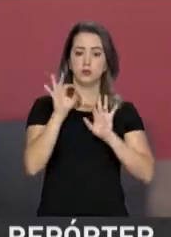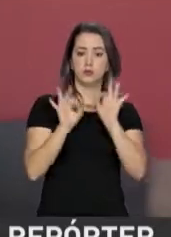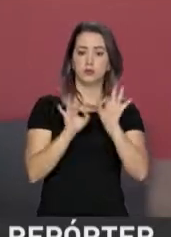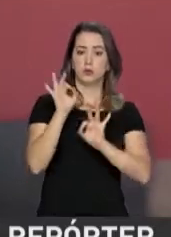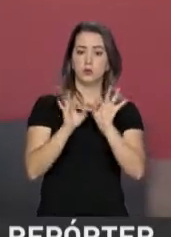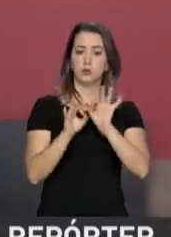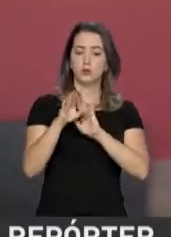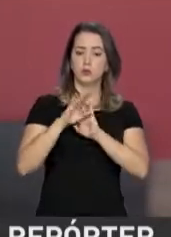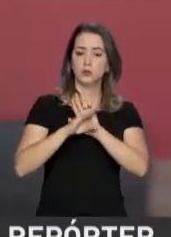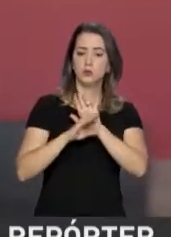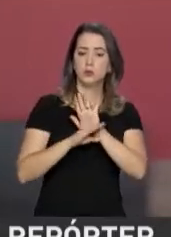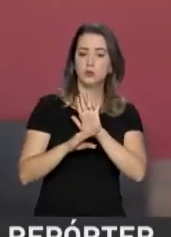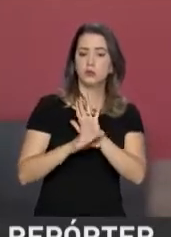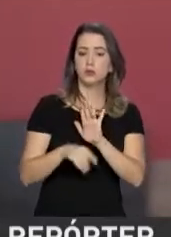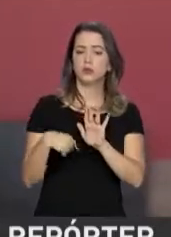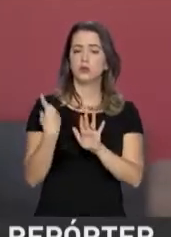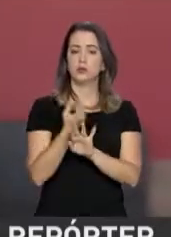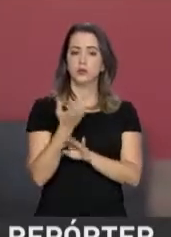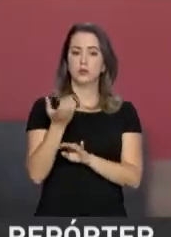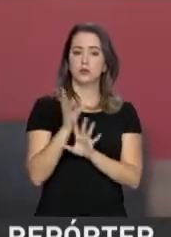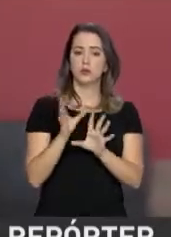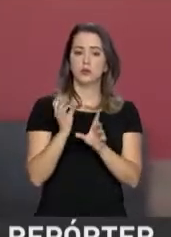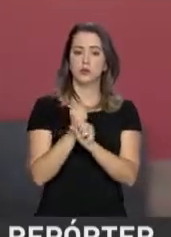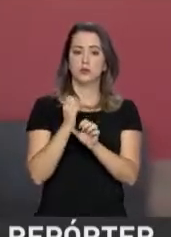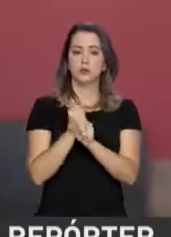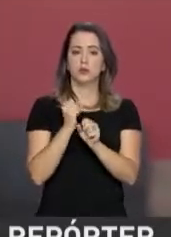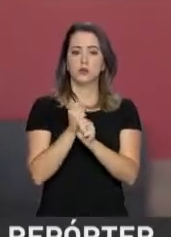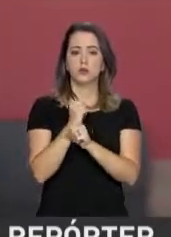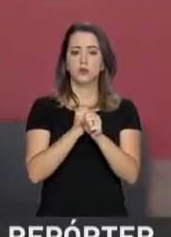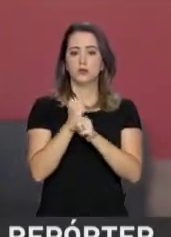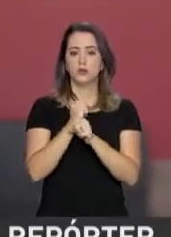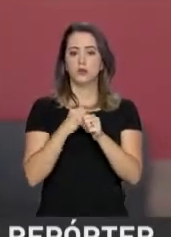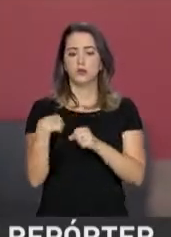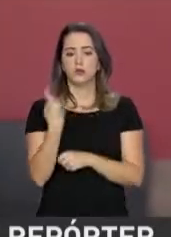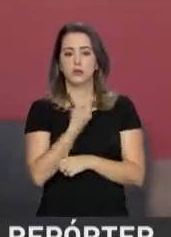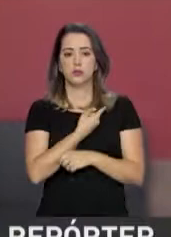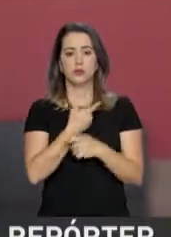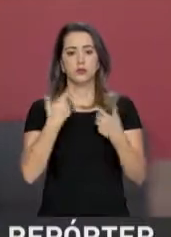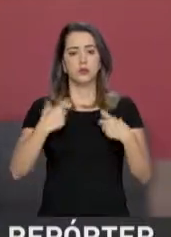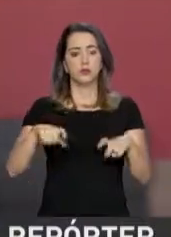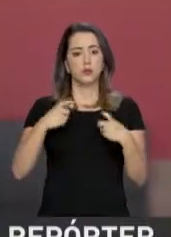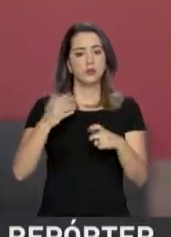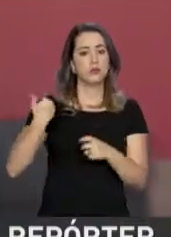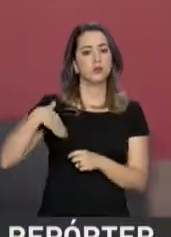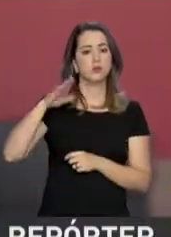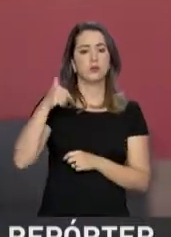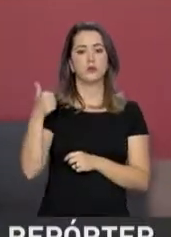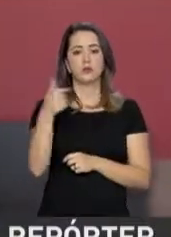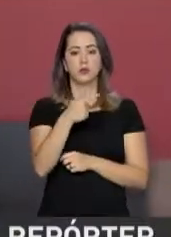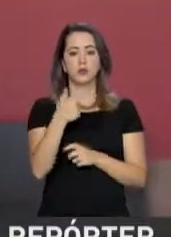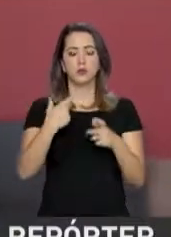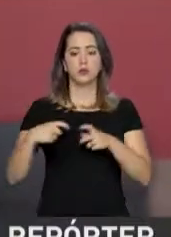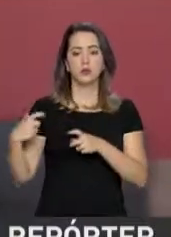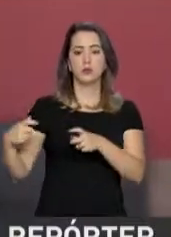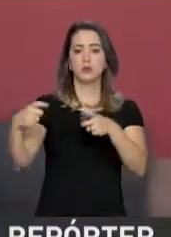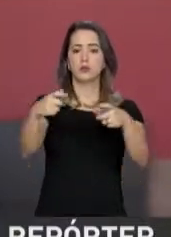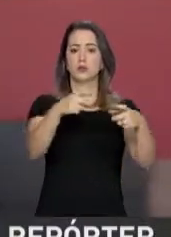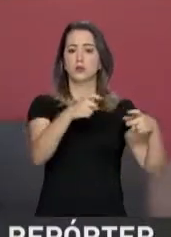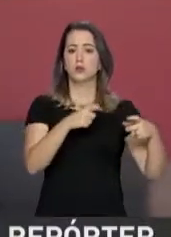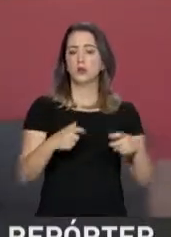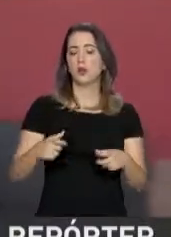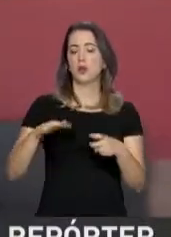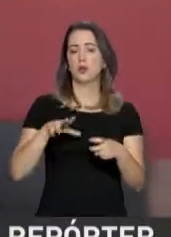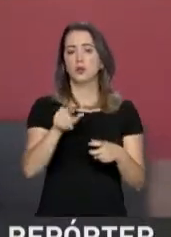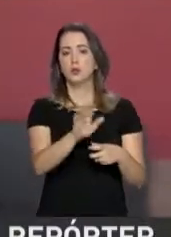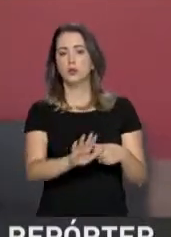aí a gente quer fechar o ano com além da nossa matriz mais 17 pontos não 17 filiais